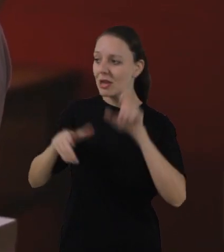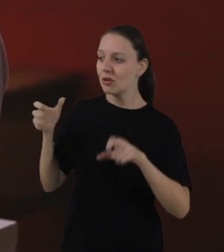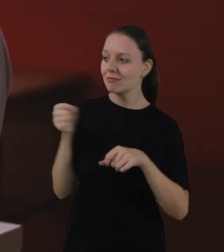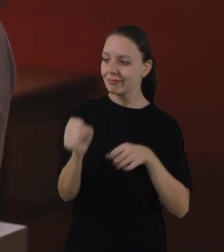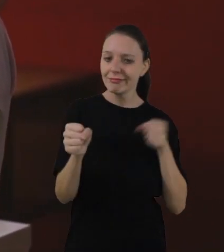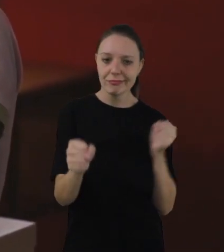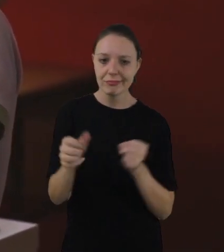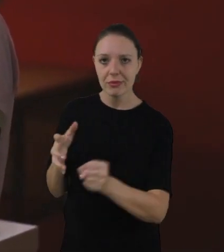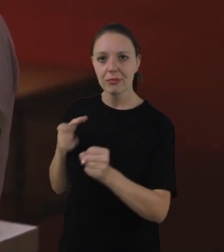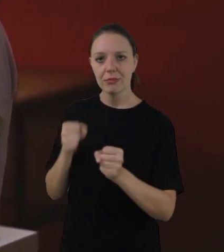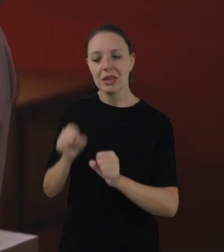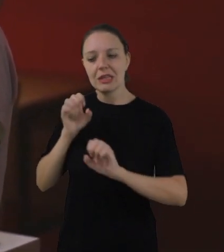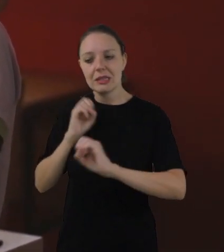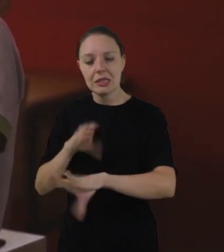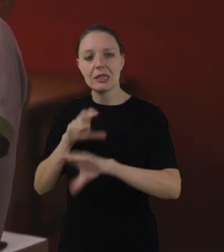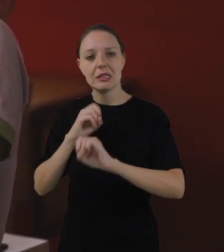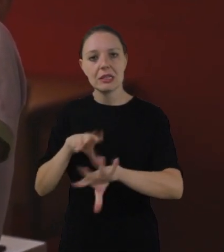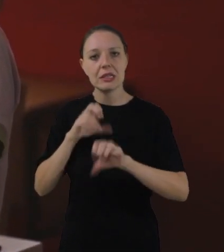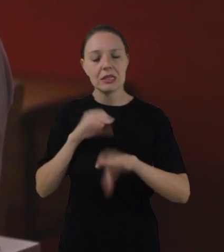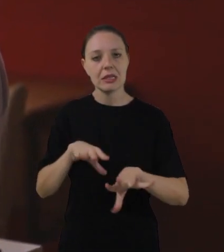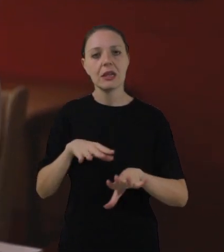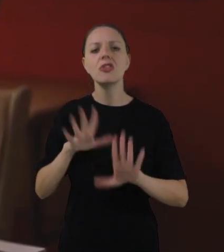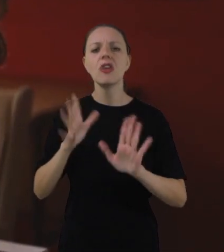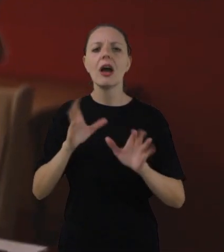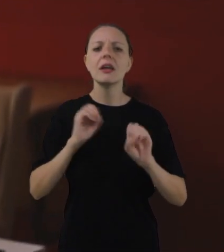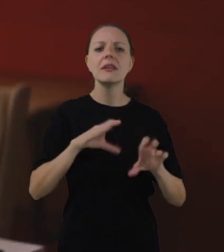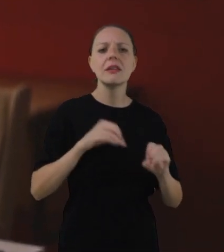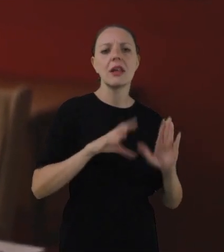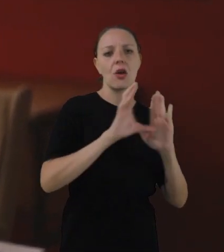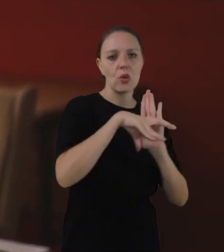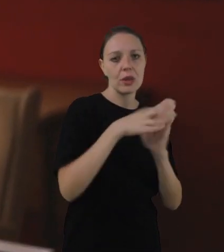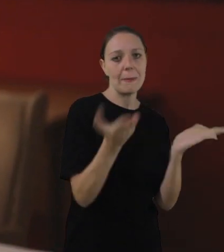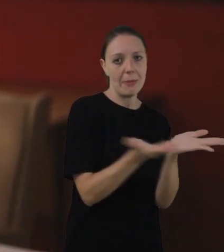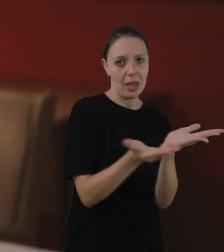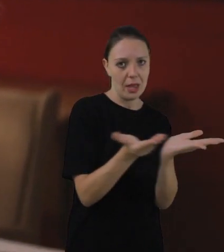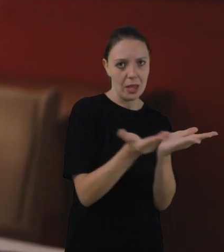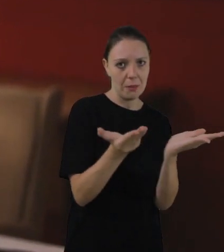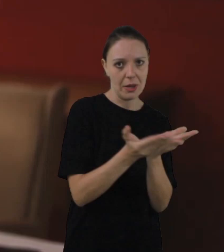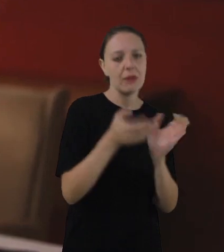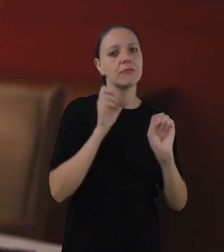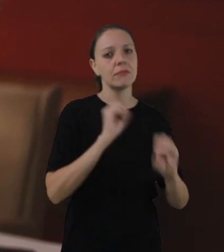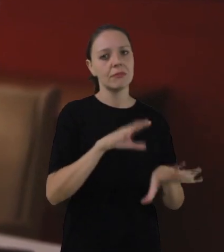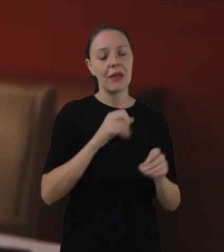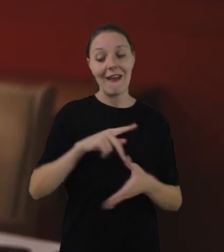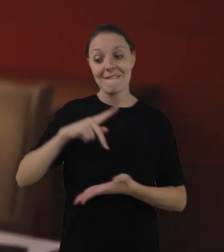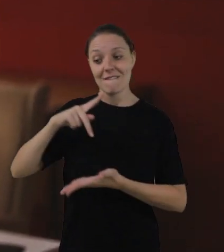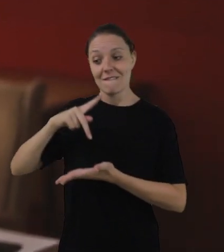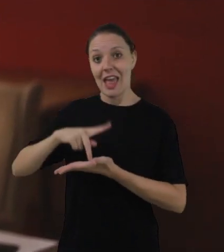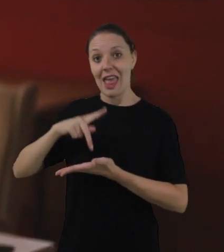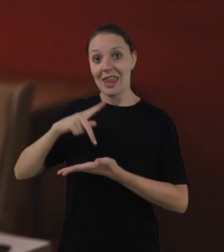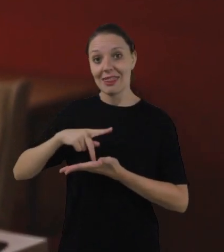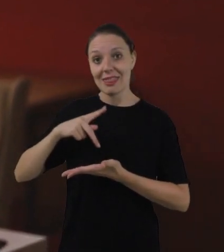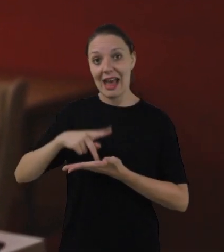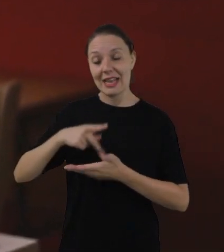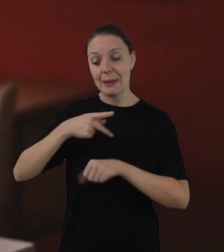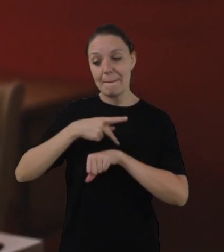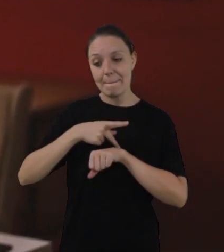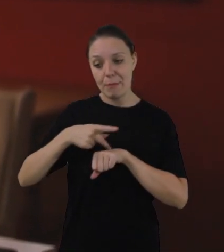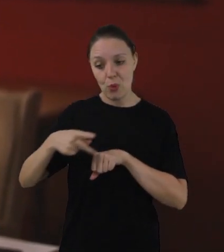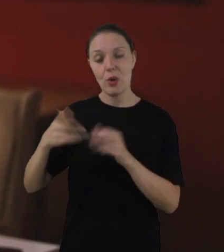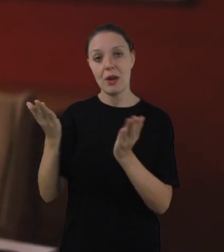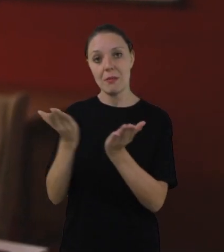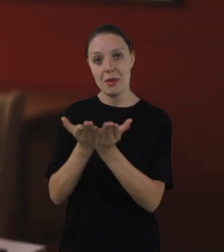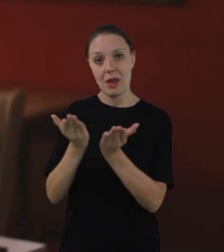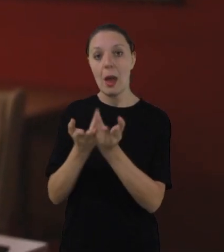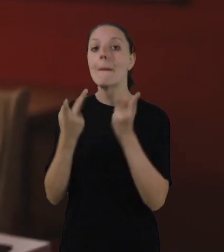E aí, quando a igreja ensinava, ela já estava ensinando conceitos da Bíblia, ela já estava passando a verdade que era transmitida através